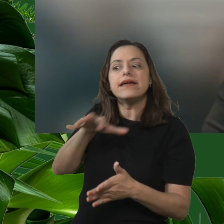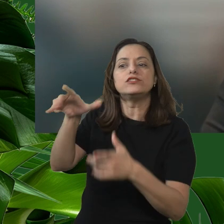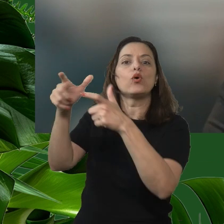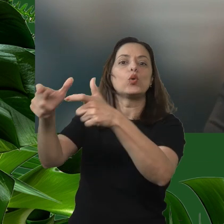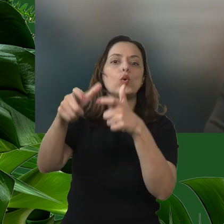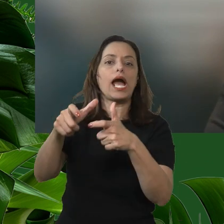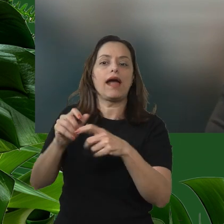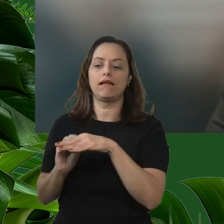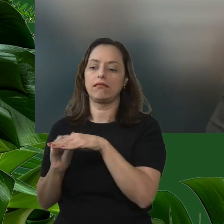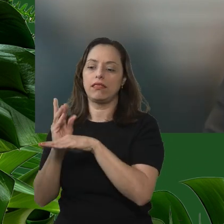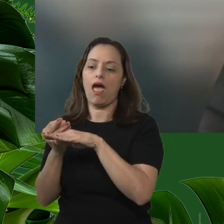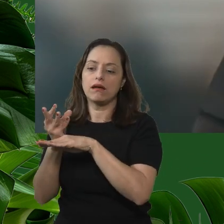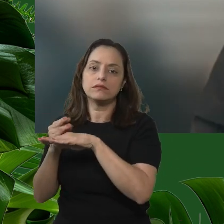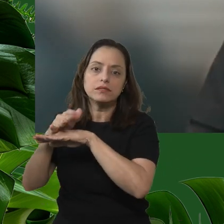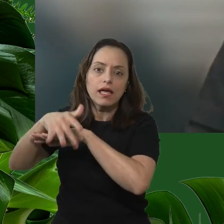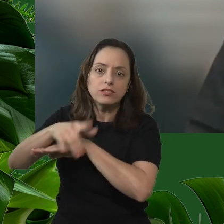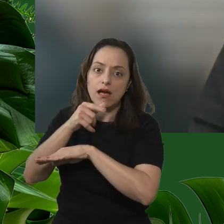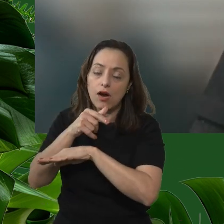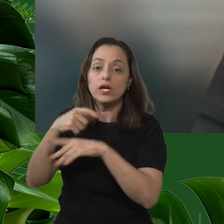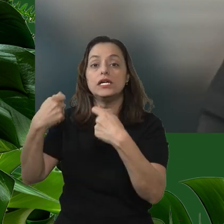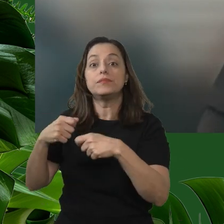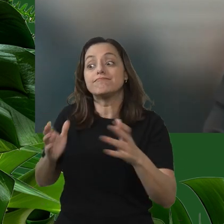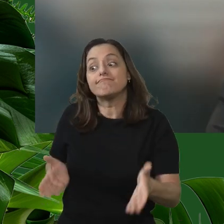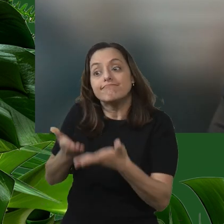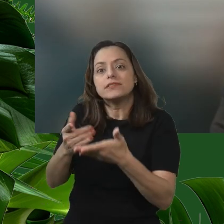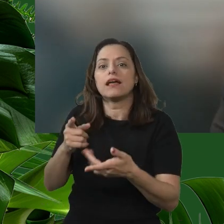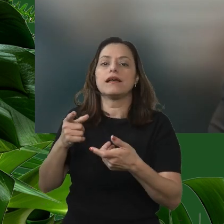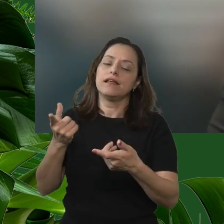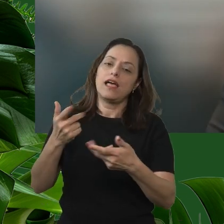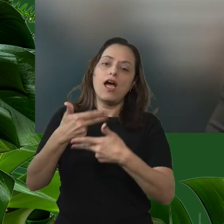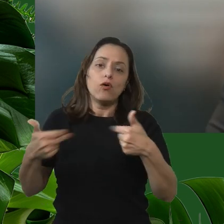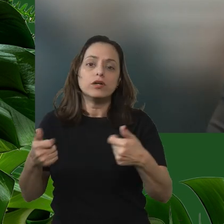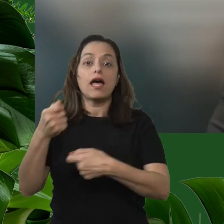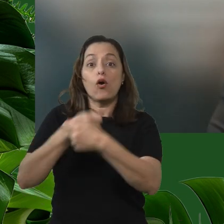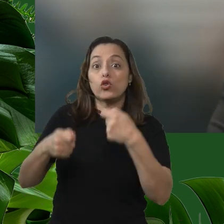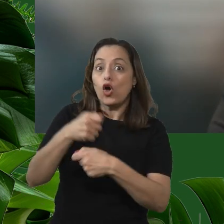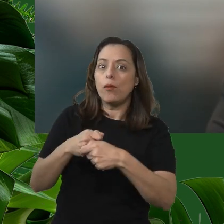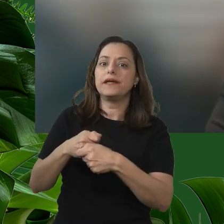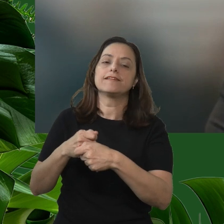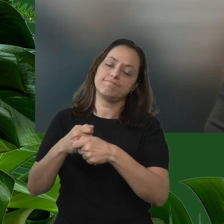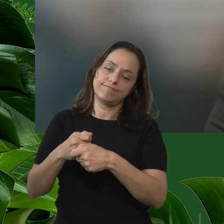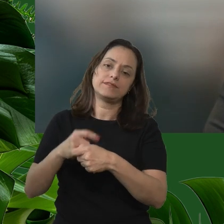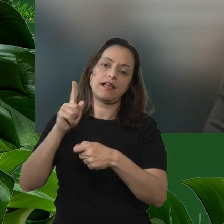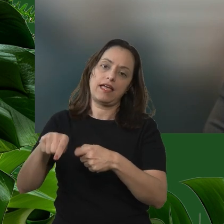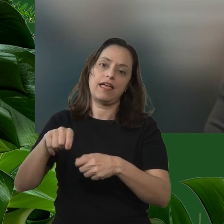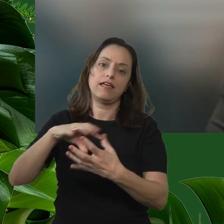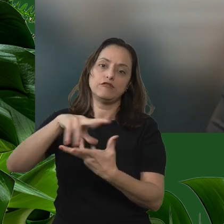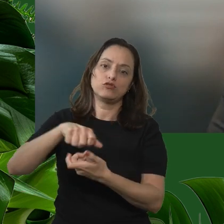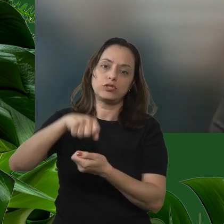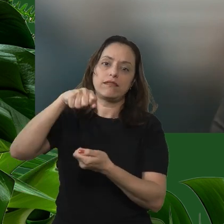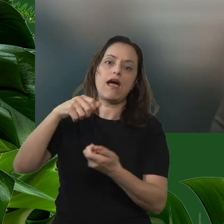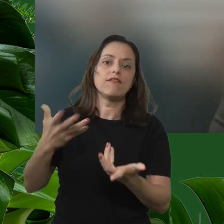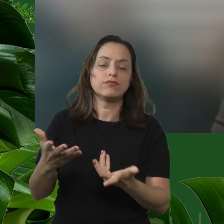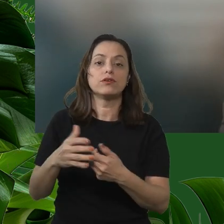Então, priorizar, por exemplo, atividades econômicas sustentáveis que de alguma forma contribuem com a conservação desses ambientes, como,